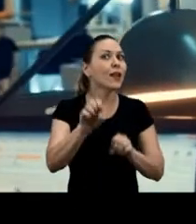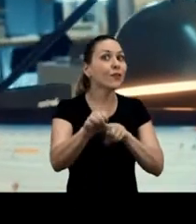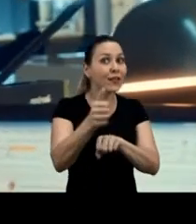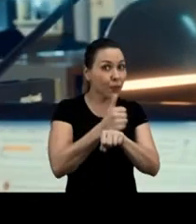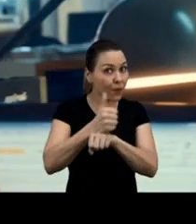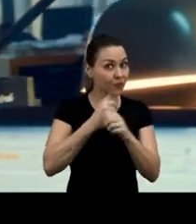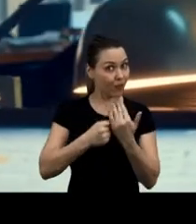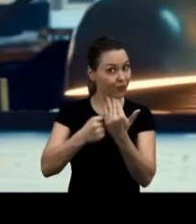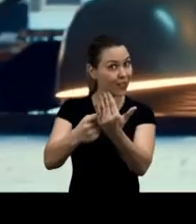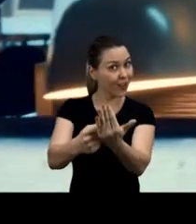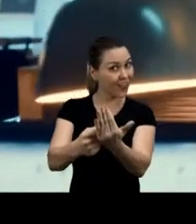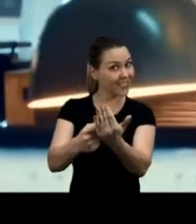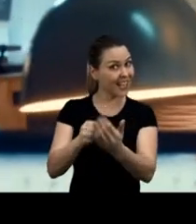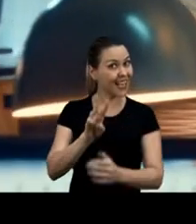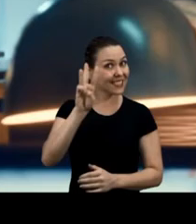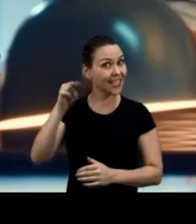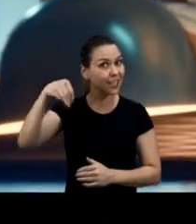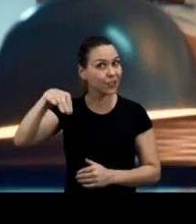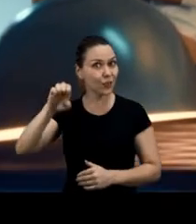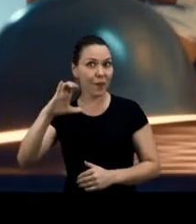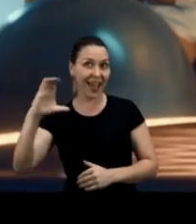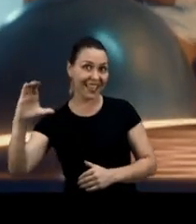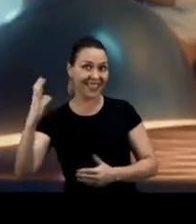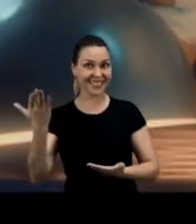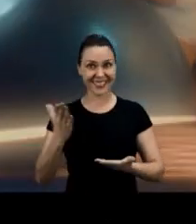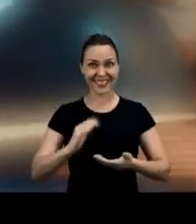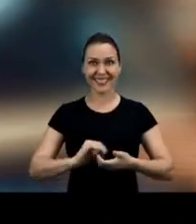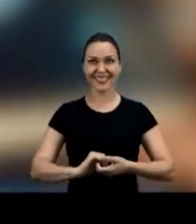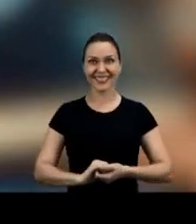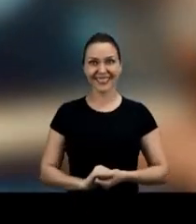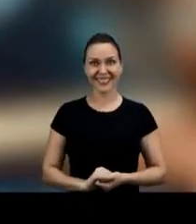educação profissional e tecnológica em mec.gov.br.